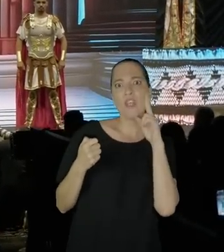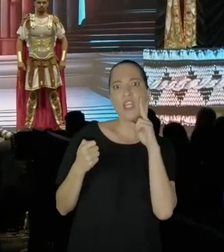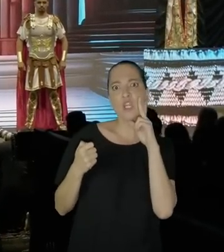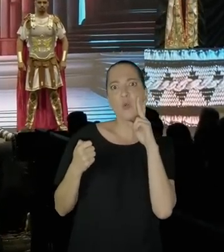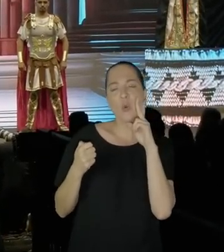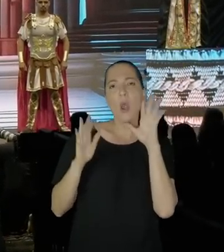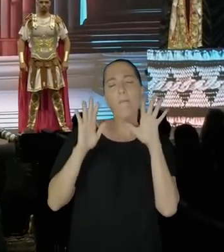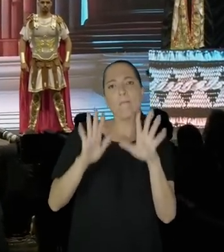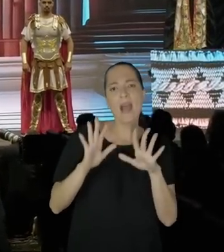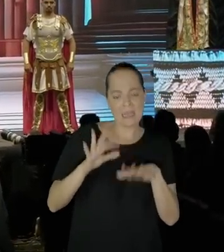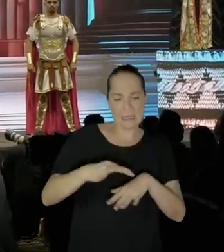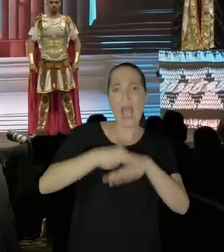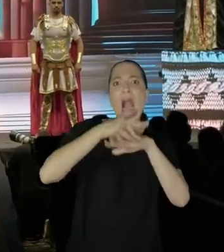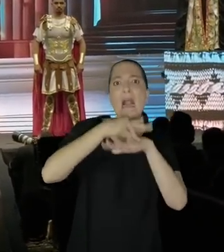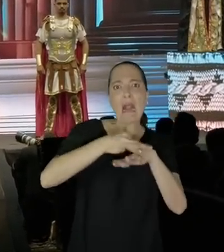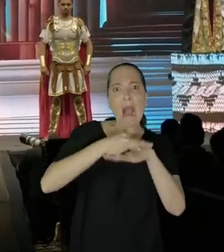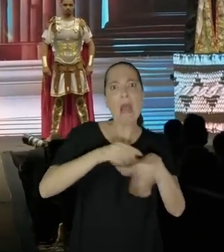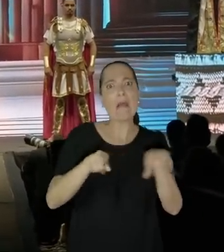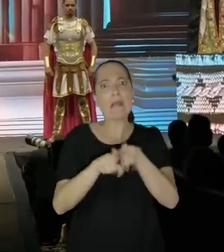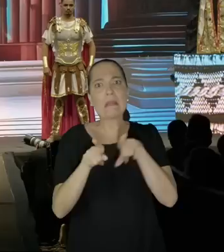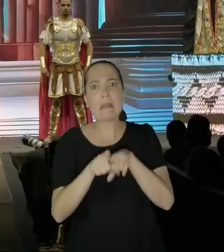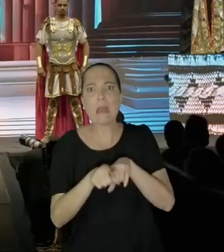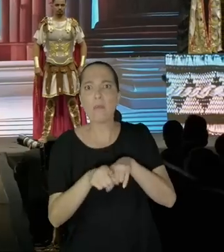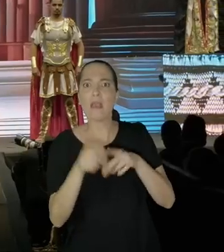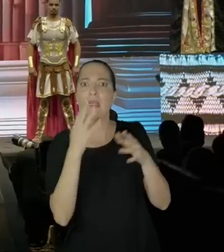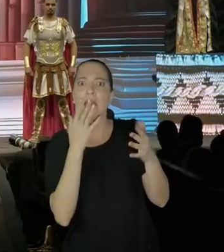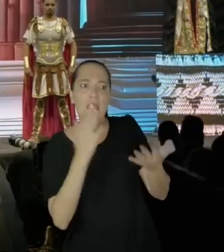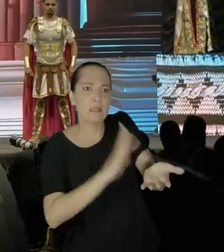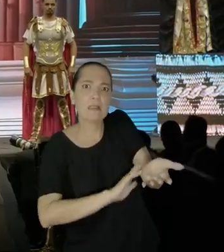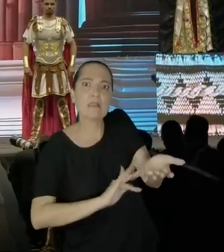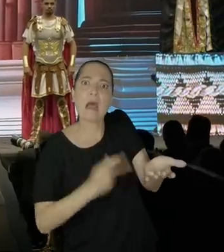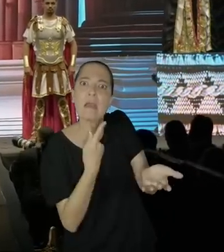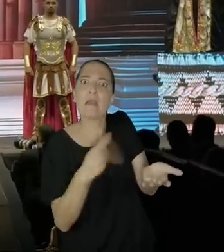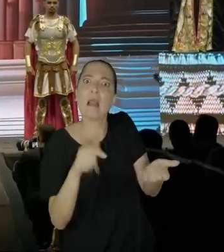discípulos comessem sua carne e